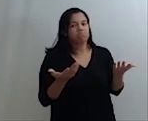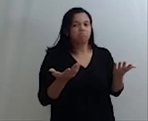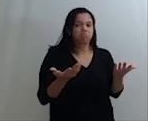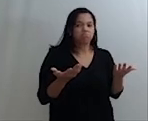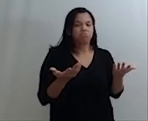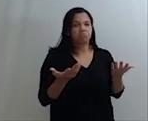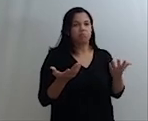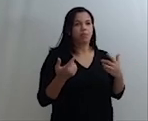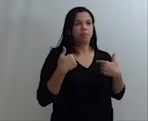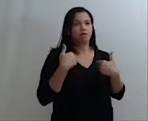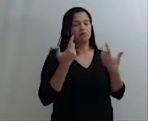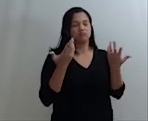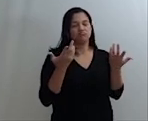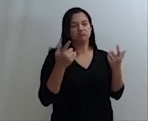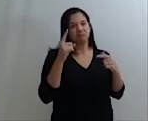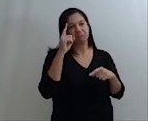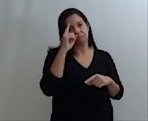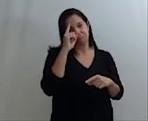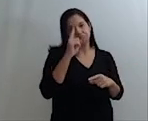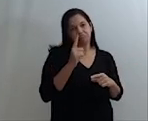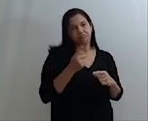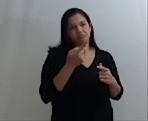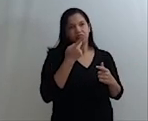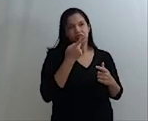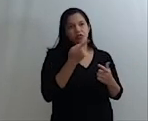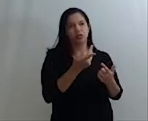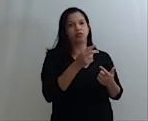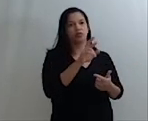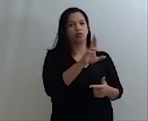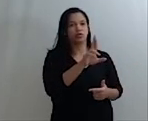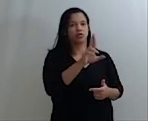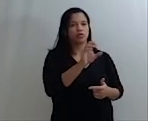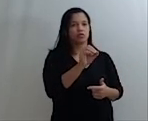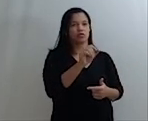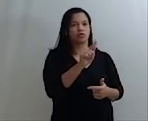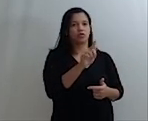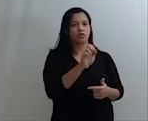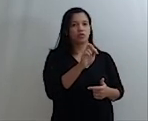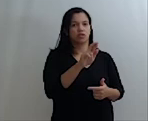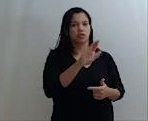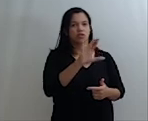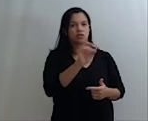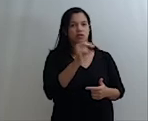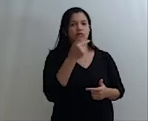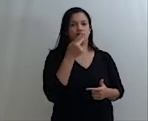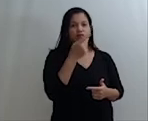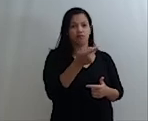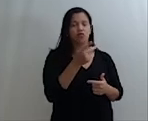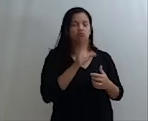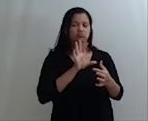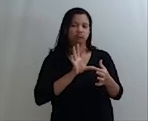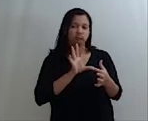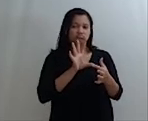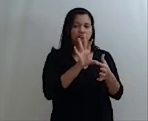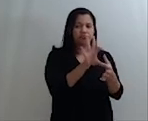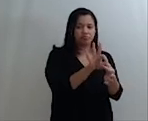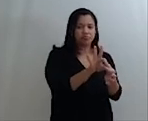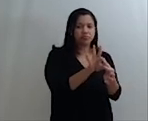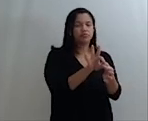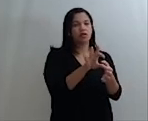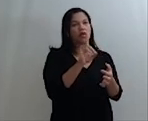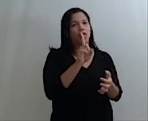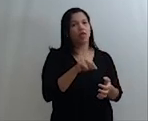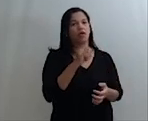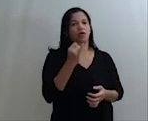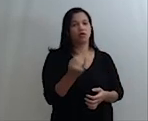tautologia de falar o que o Rogério Ministro Rogério falou mas de também dar uma contribuição Zinha na importância